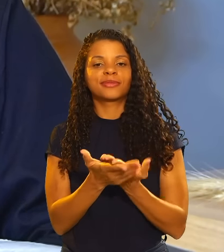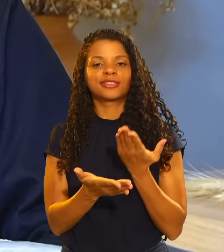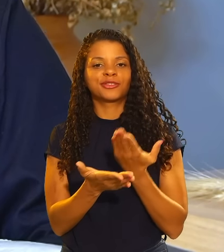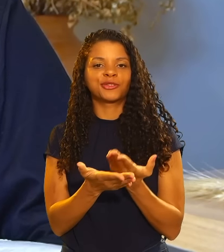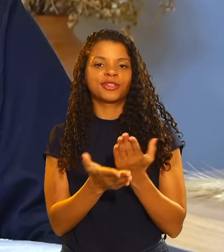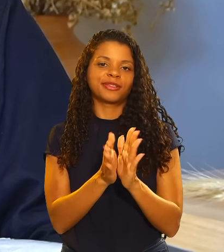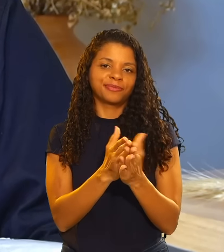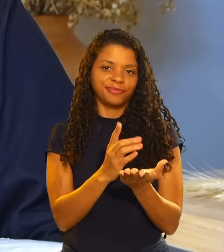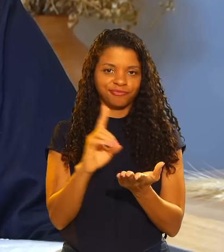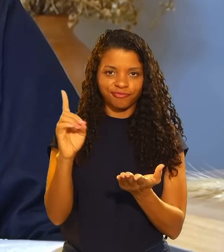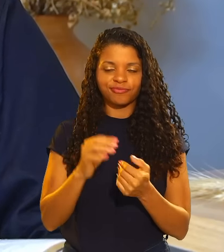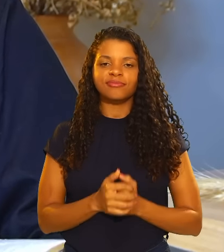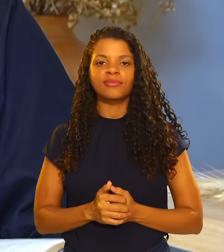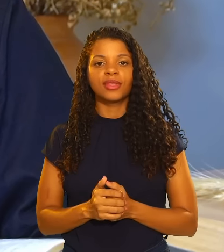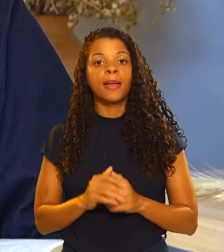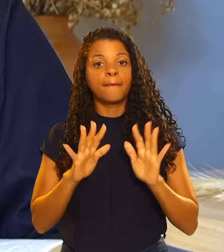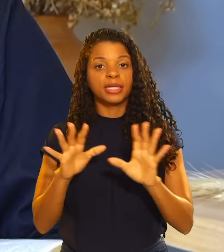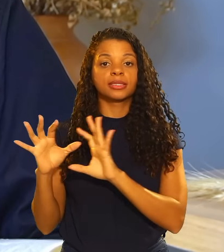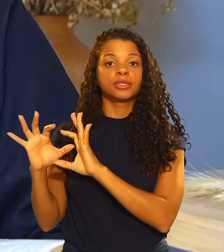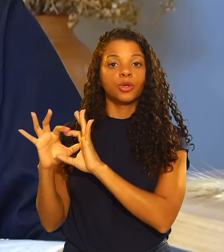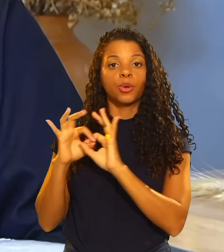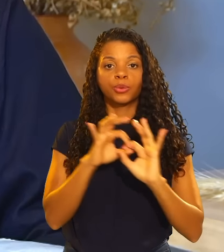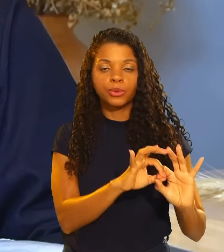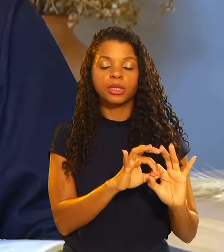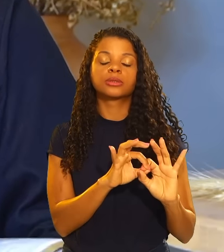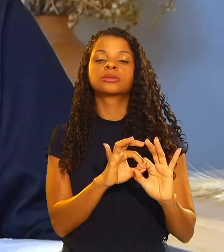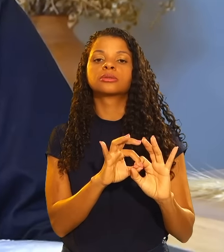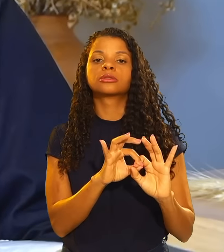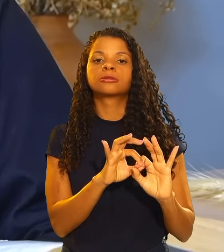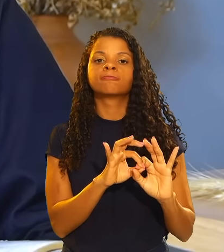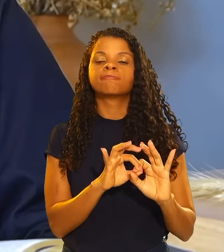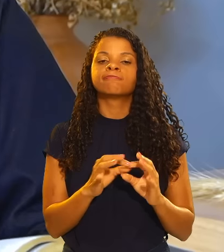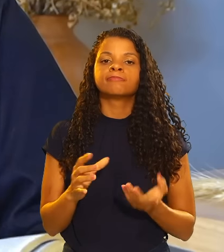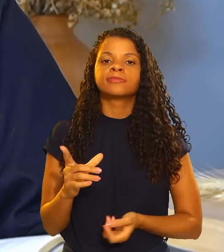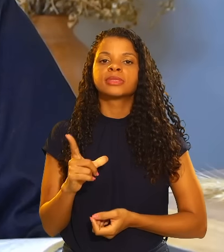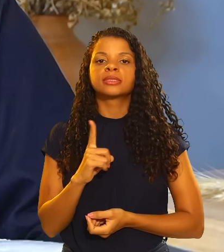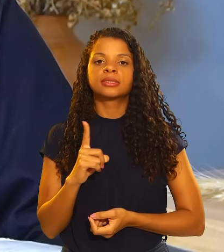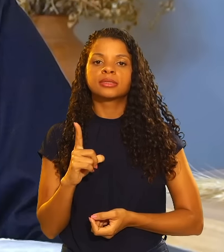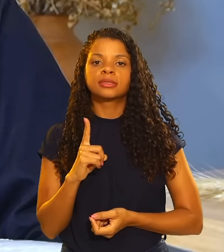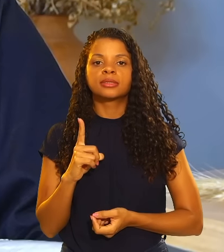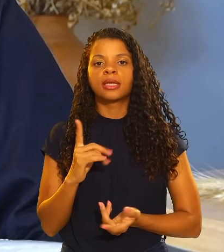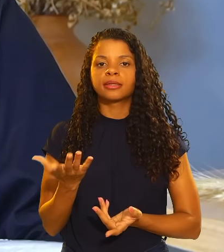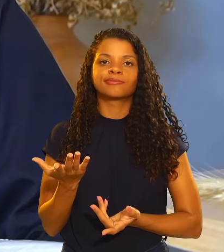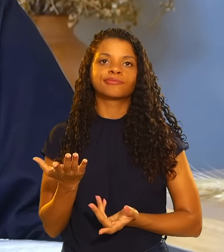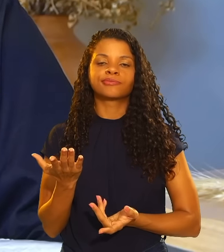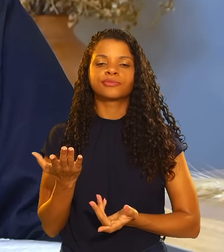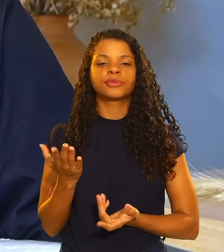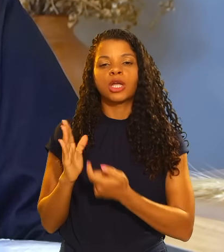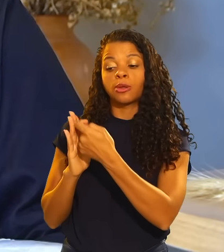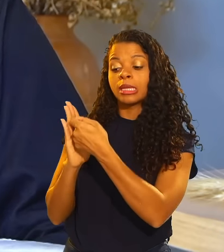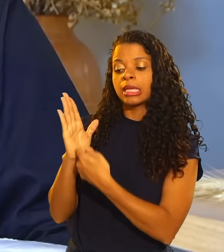nesse contexto também que nós encontramos o texto tão conhecido, e as pessoas normalmente sempre perguntam sobre